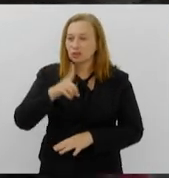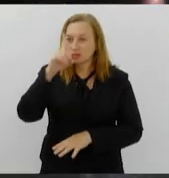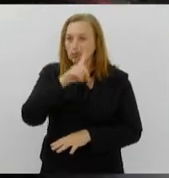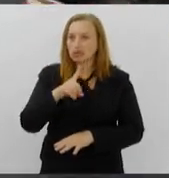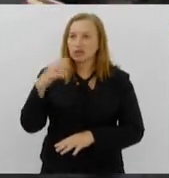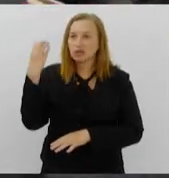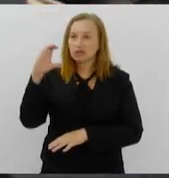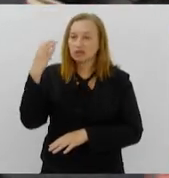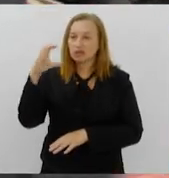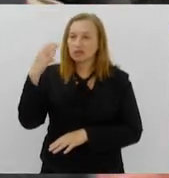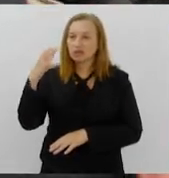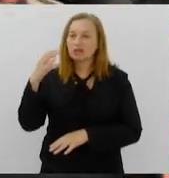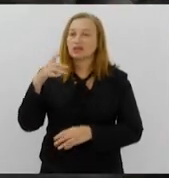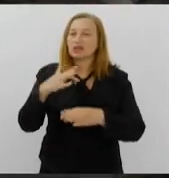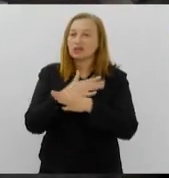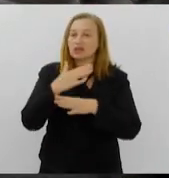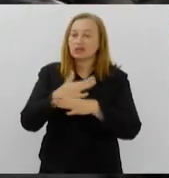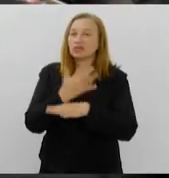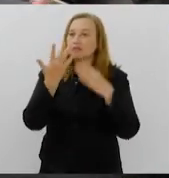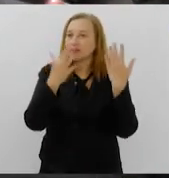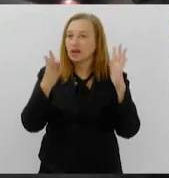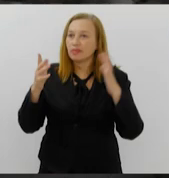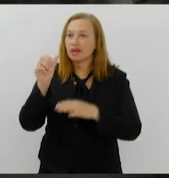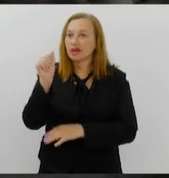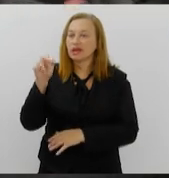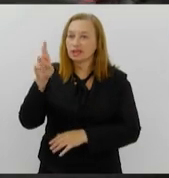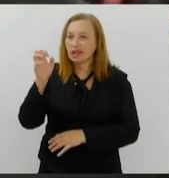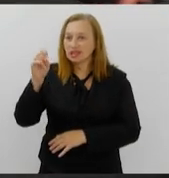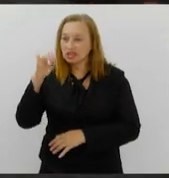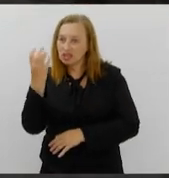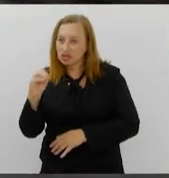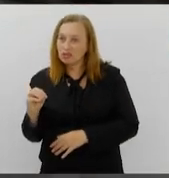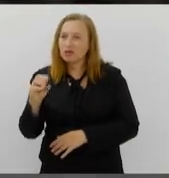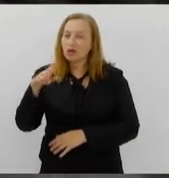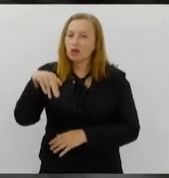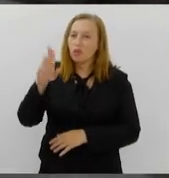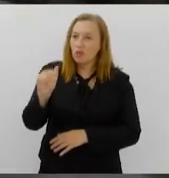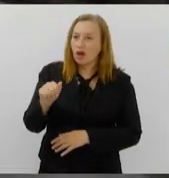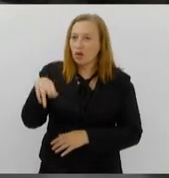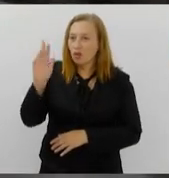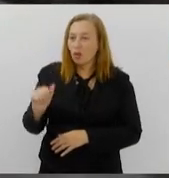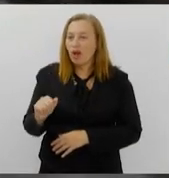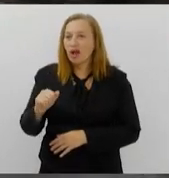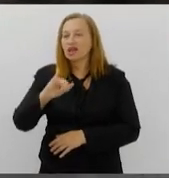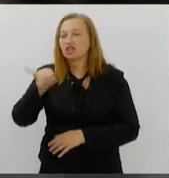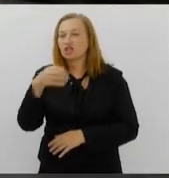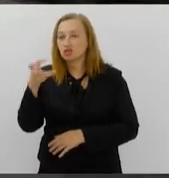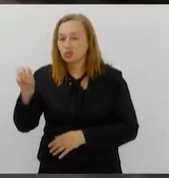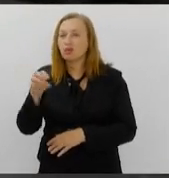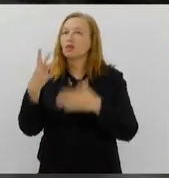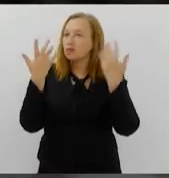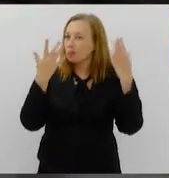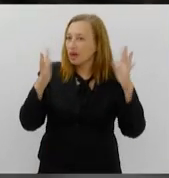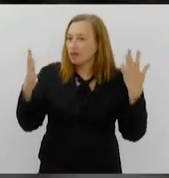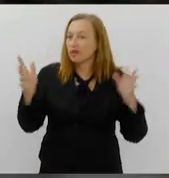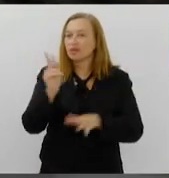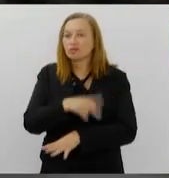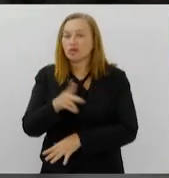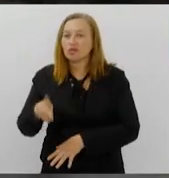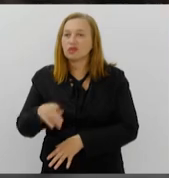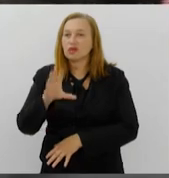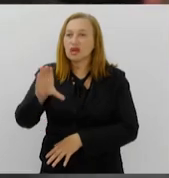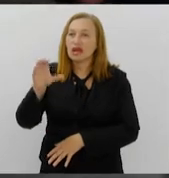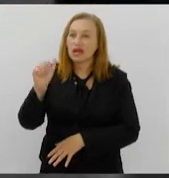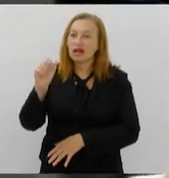de Niterói. Parabéns, Andrezinho, parabéns, Quaquá e Joãozinho, parabéns, Silvio, parabéns, professor